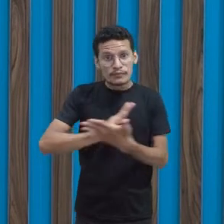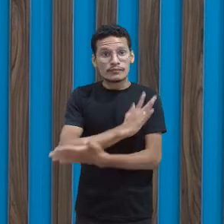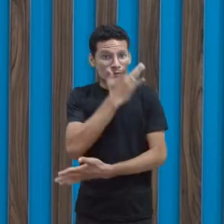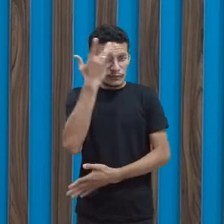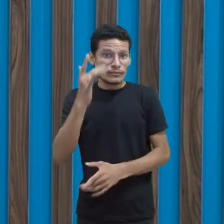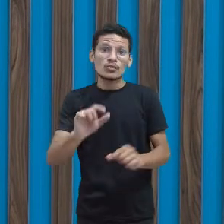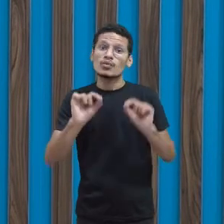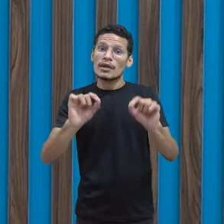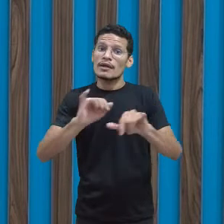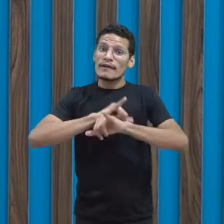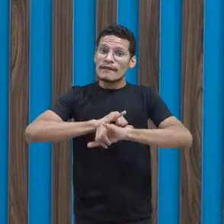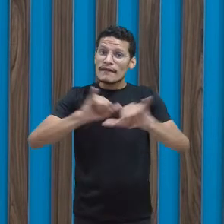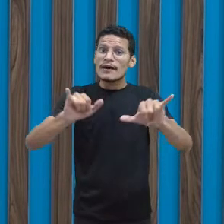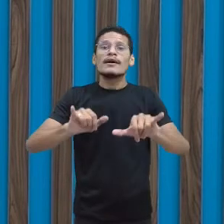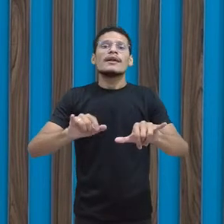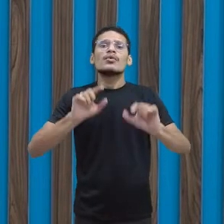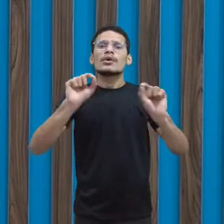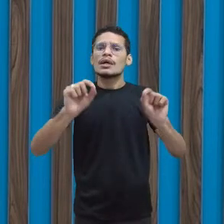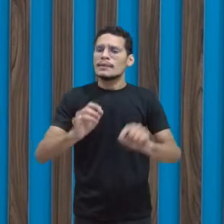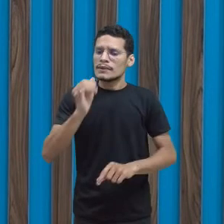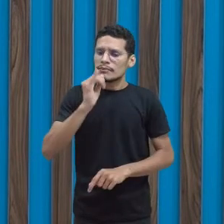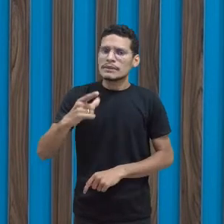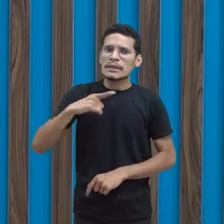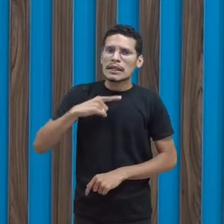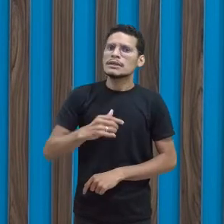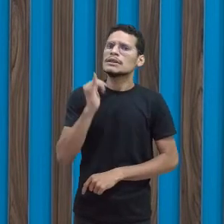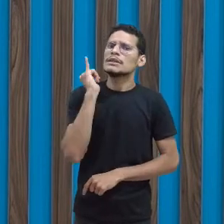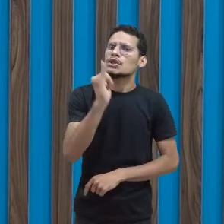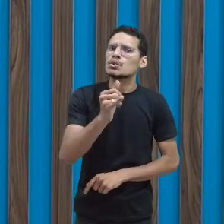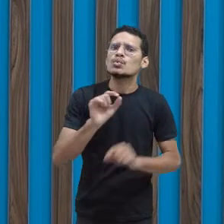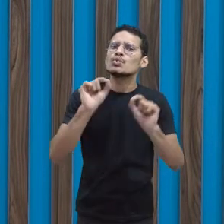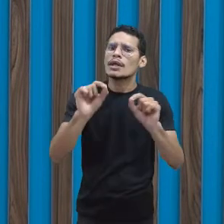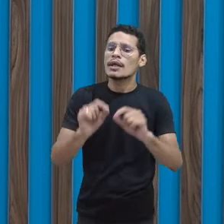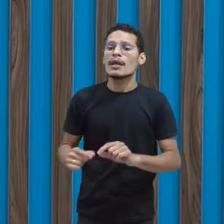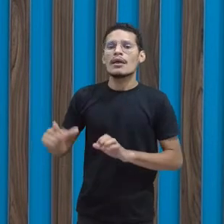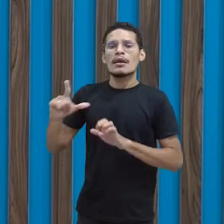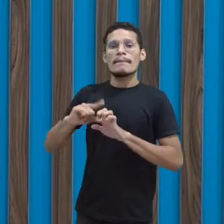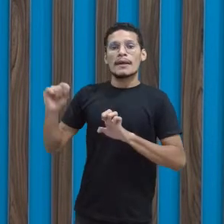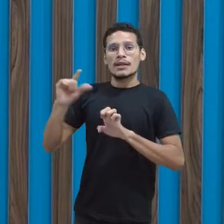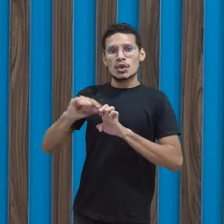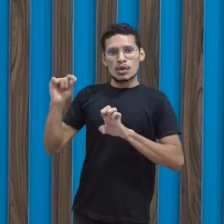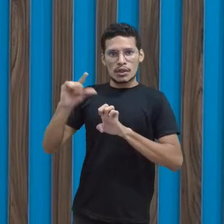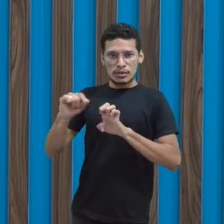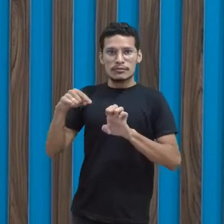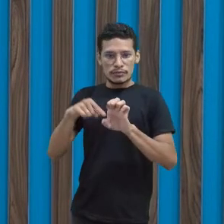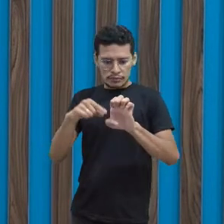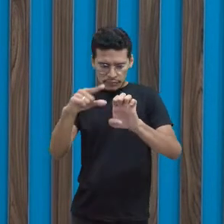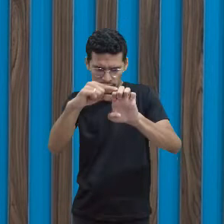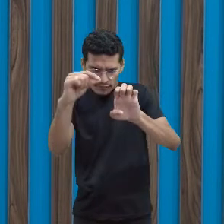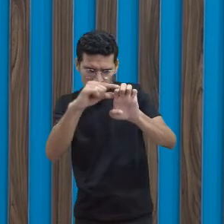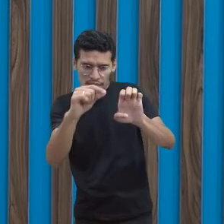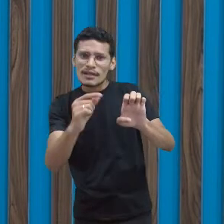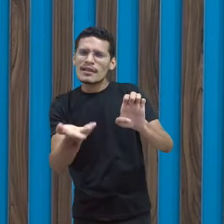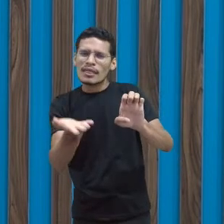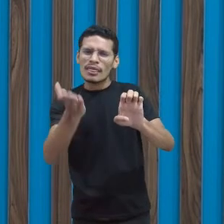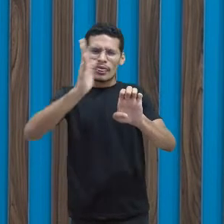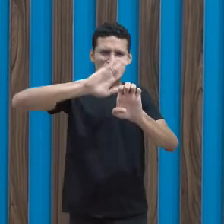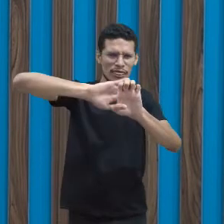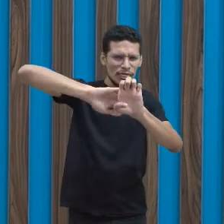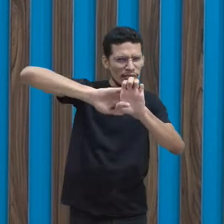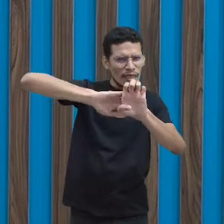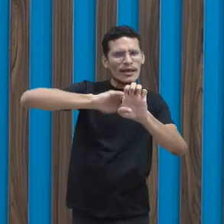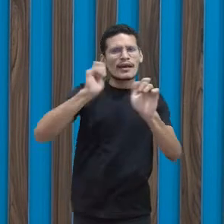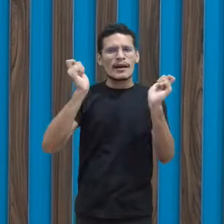que utilizam o discurso, né, do empreendedorismo, né, professor? Para mascarar essa questão